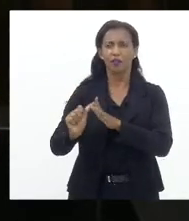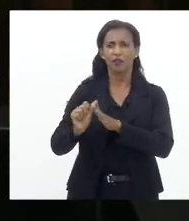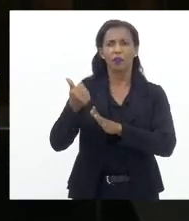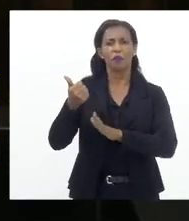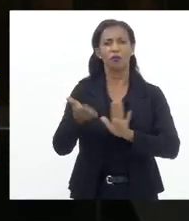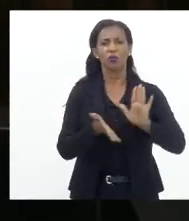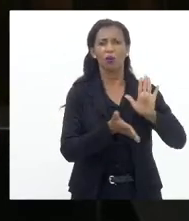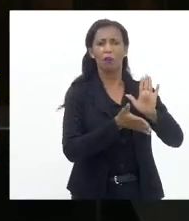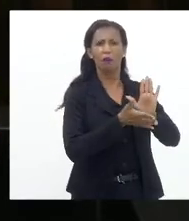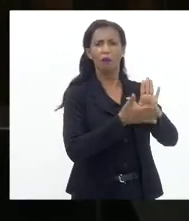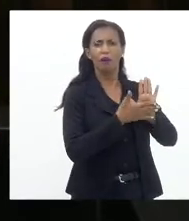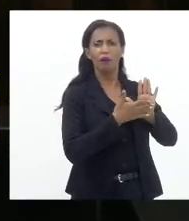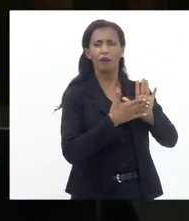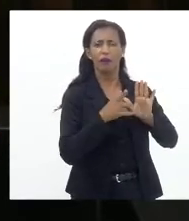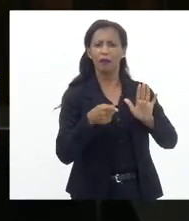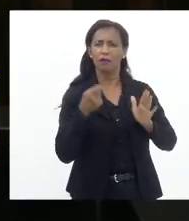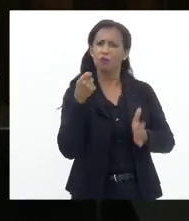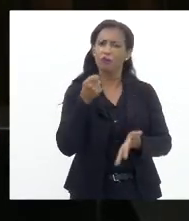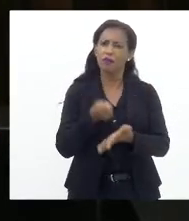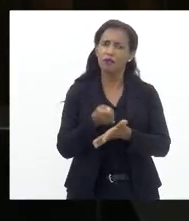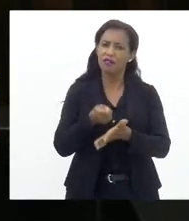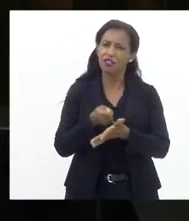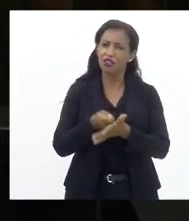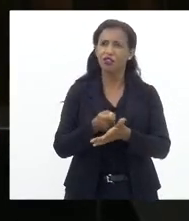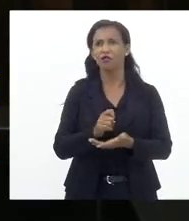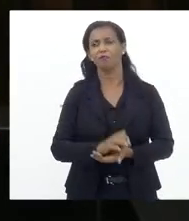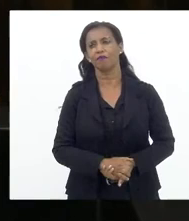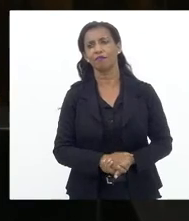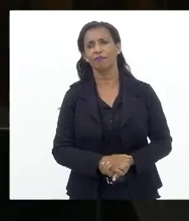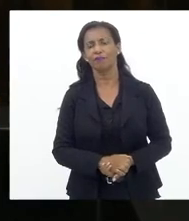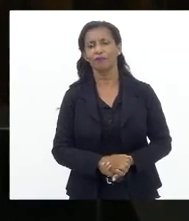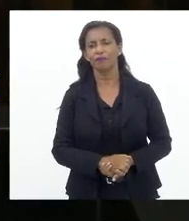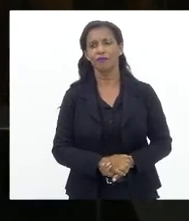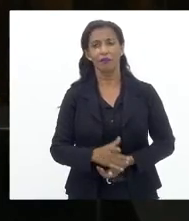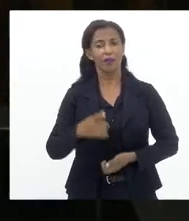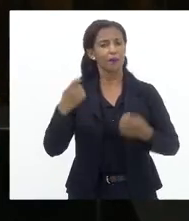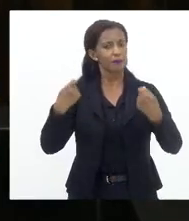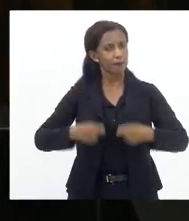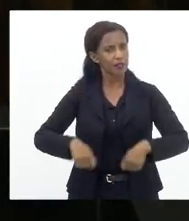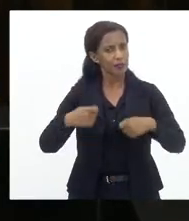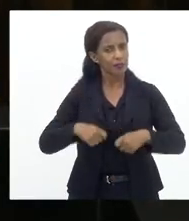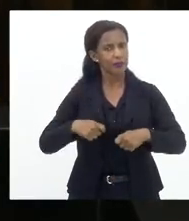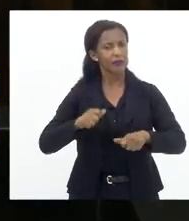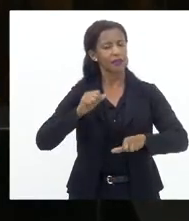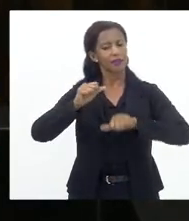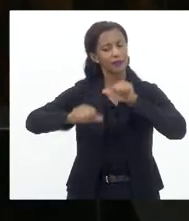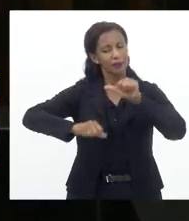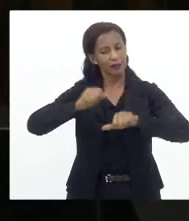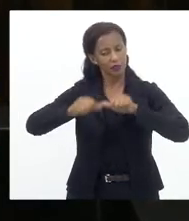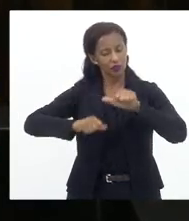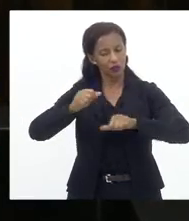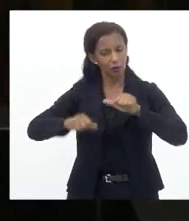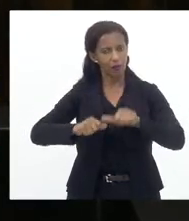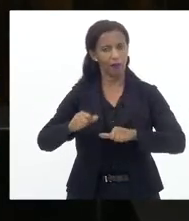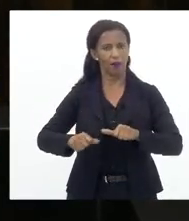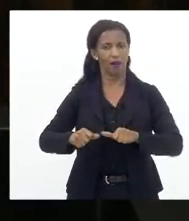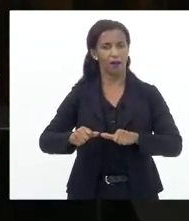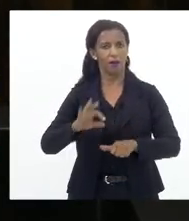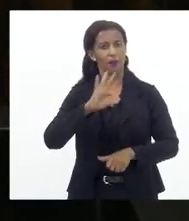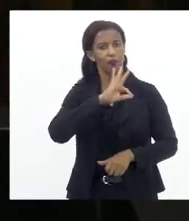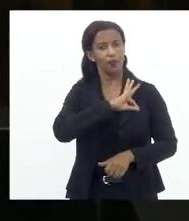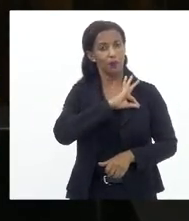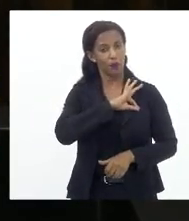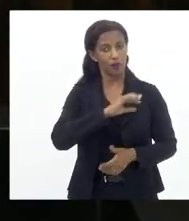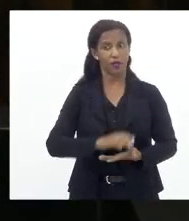dia de meu mandato eu tenho insistindo na tese de que tem que se transformar em polícia Legislativa